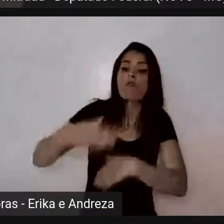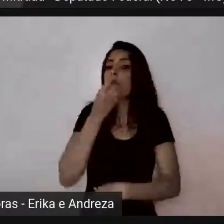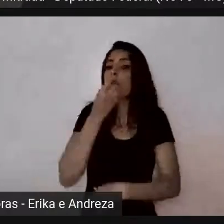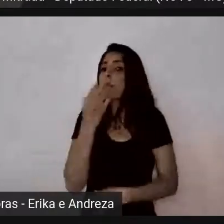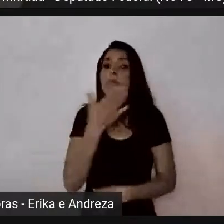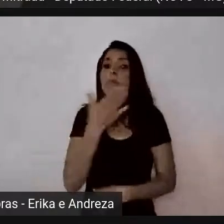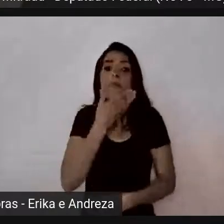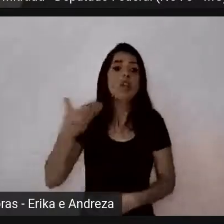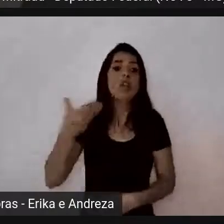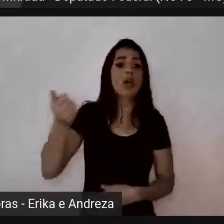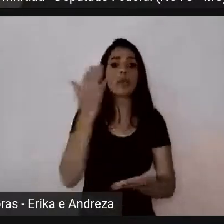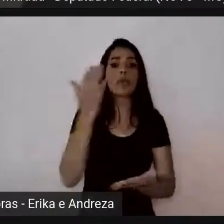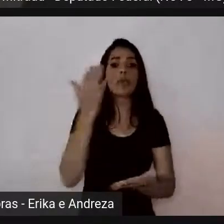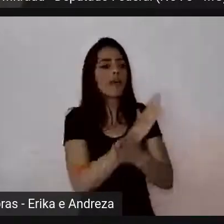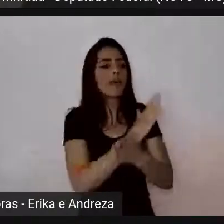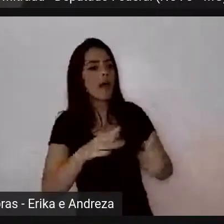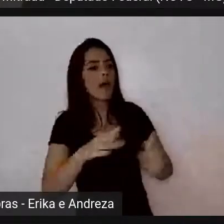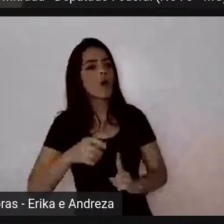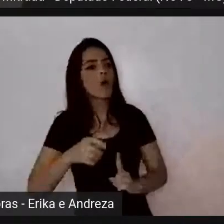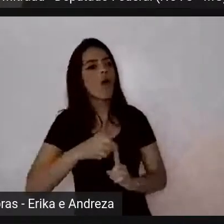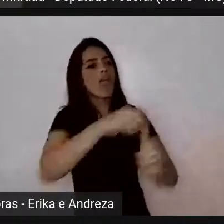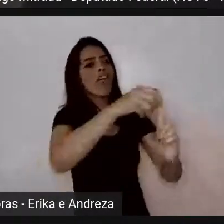você acabar com indicação política.